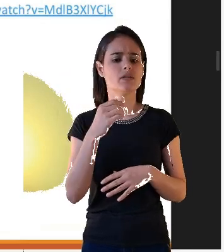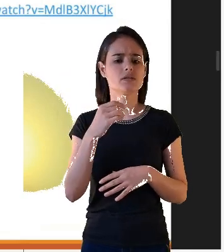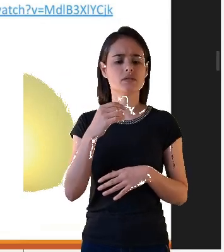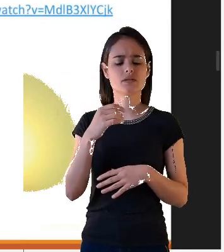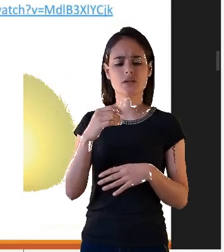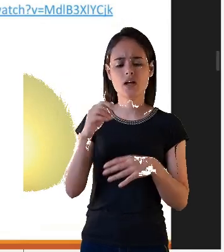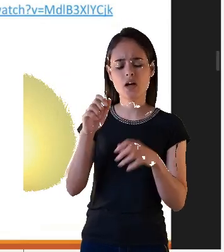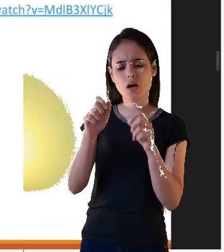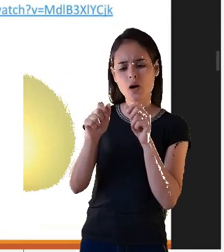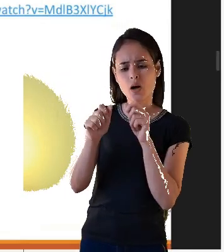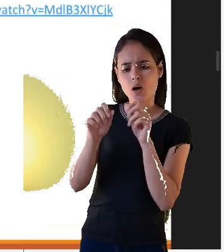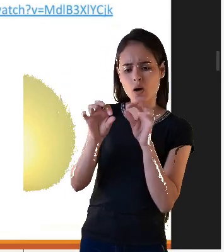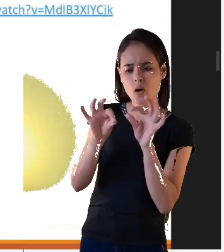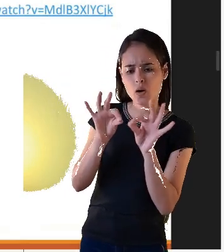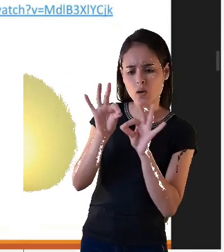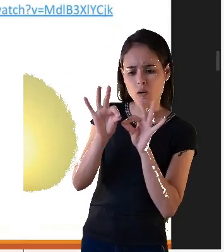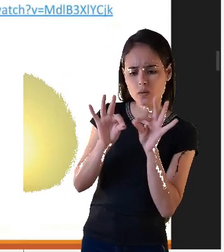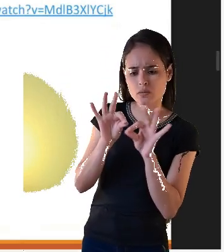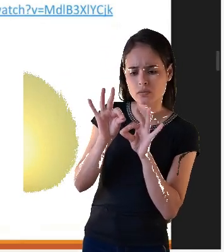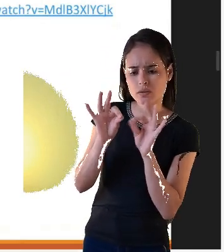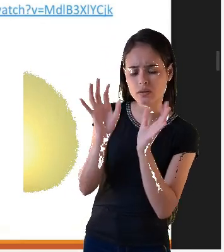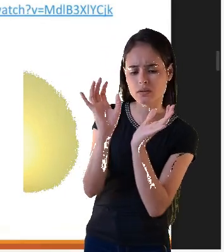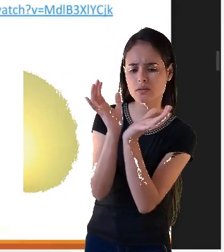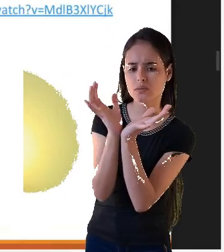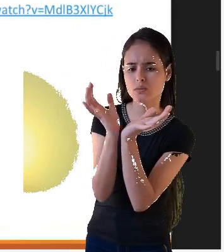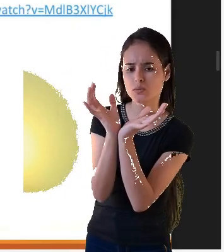as pessoas, organizando